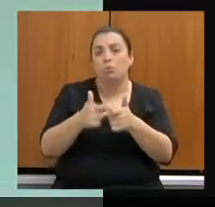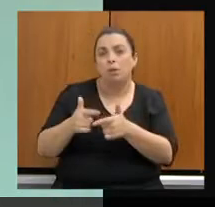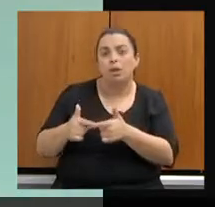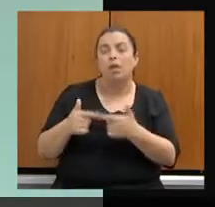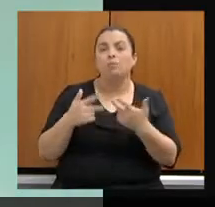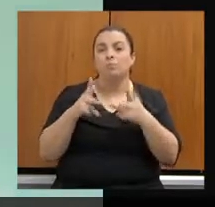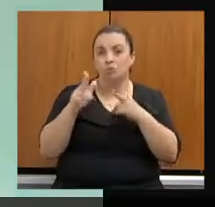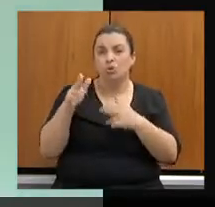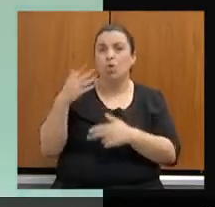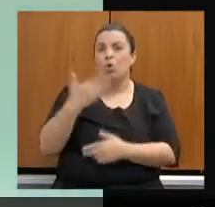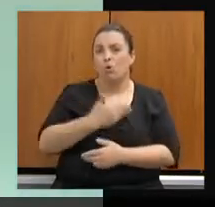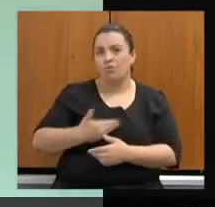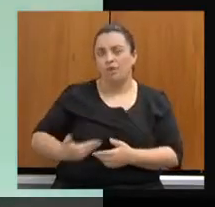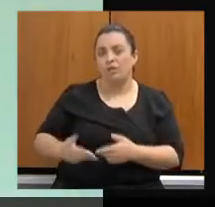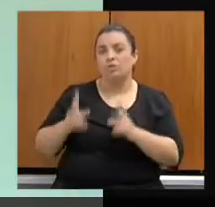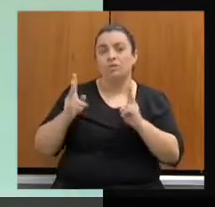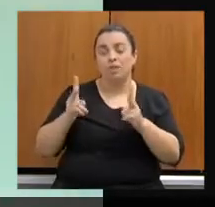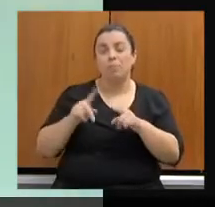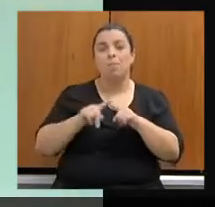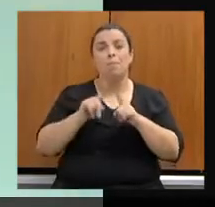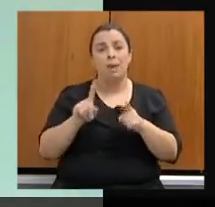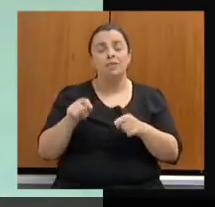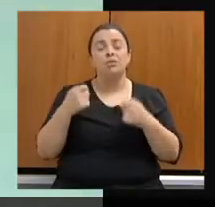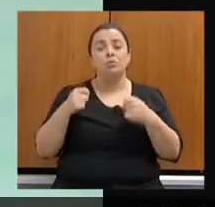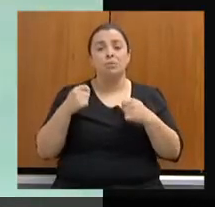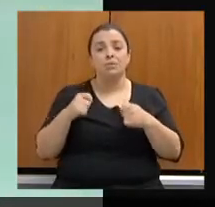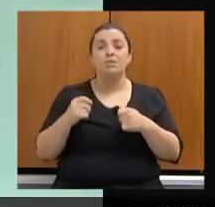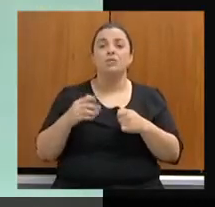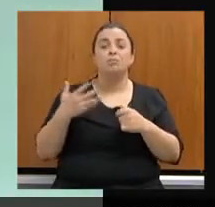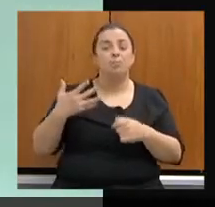como membro efetivo da comissão